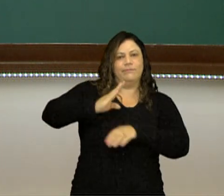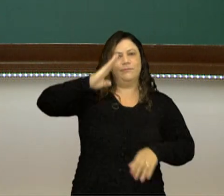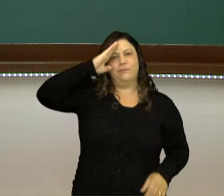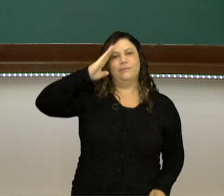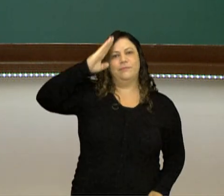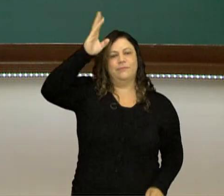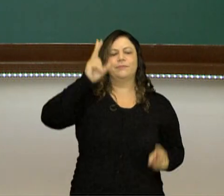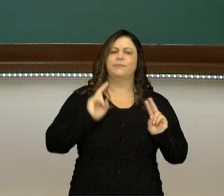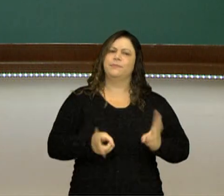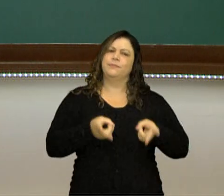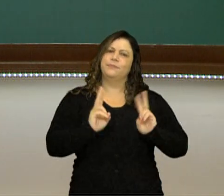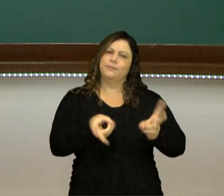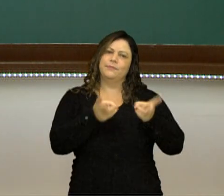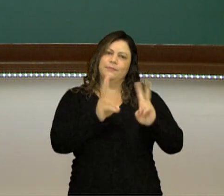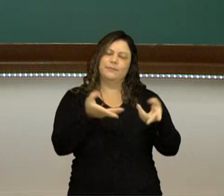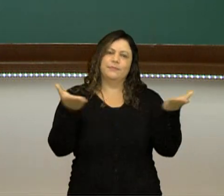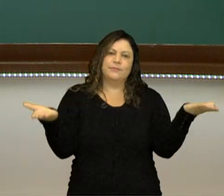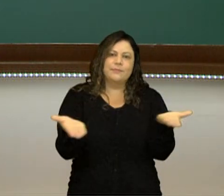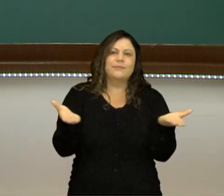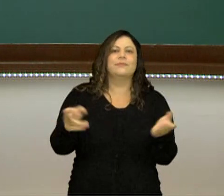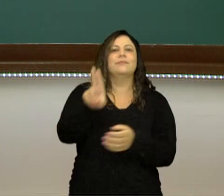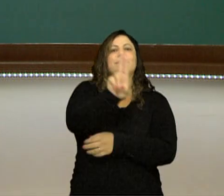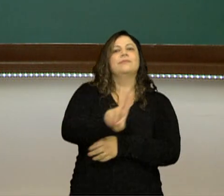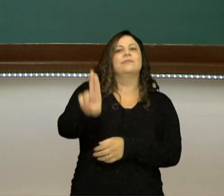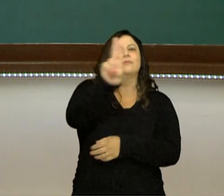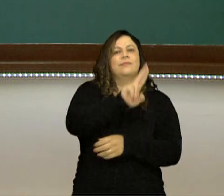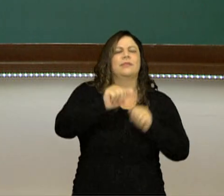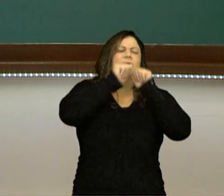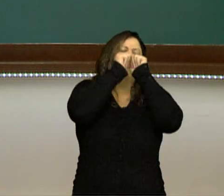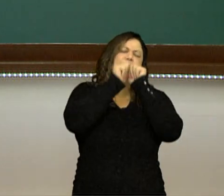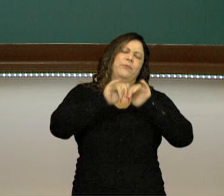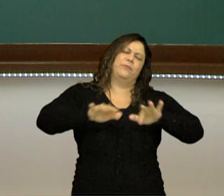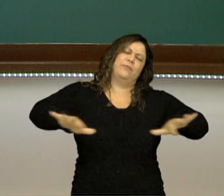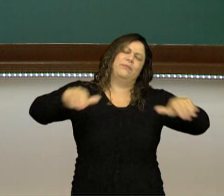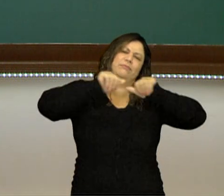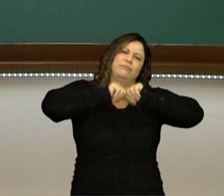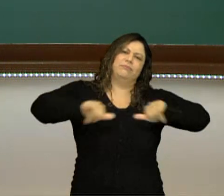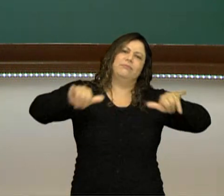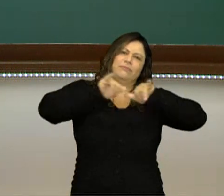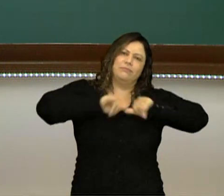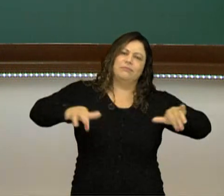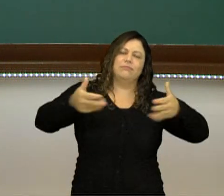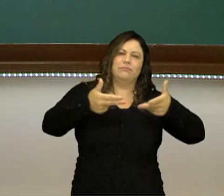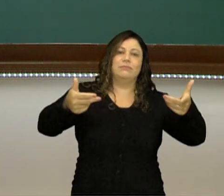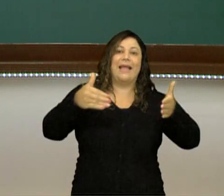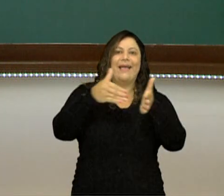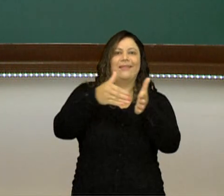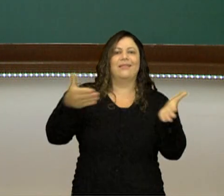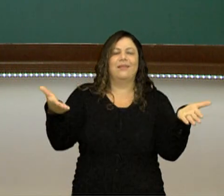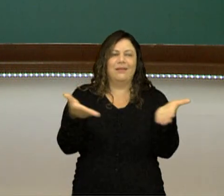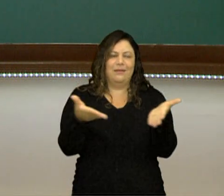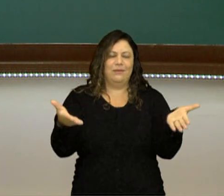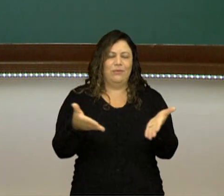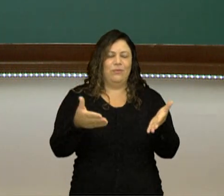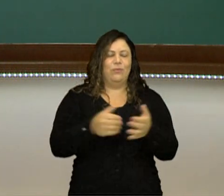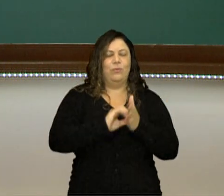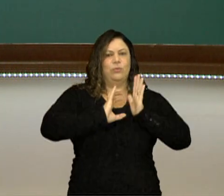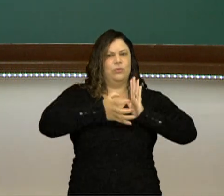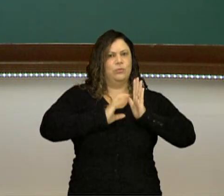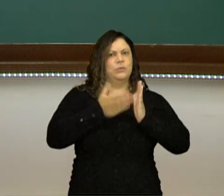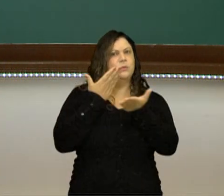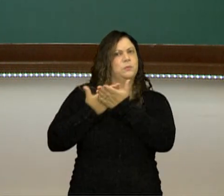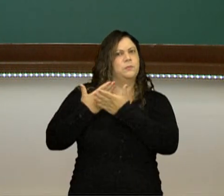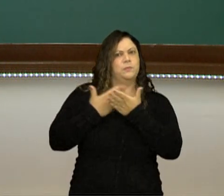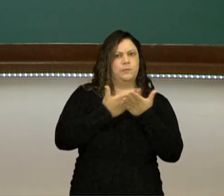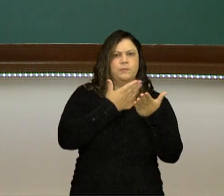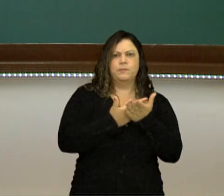constantemente. E para isso, ele vai se usar da grande propaganda em massa. Até hoje, o Partido Nazista Alemão é muito estudado